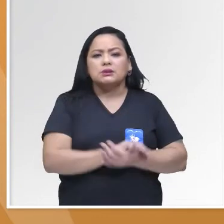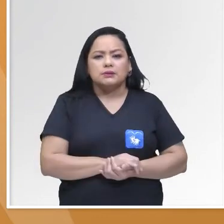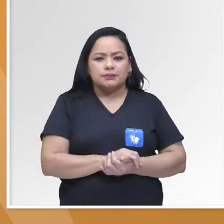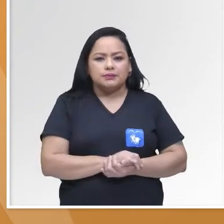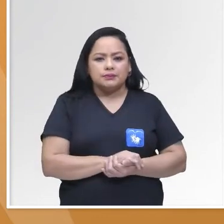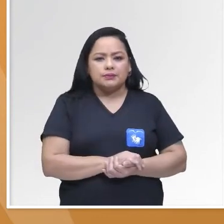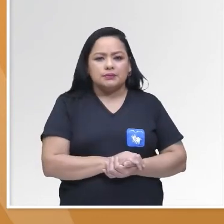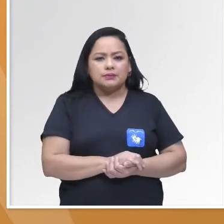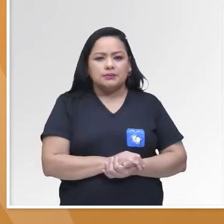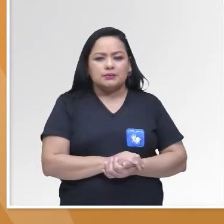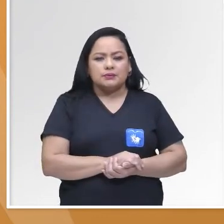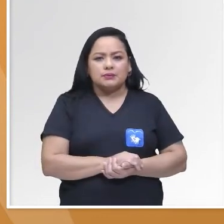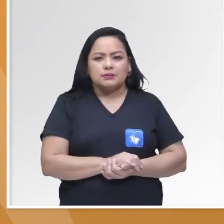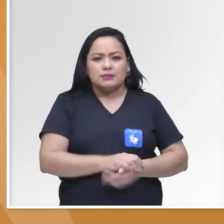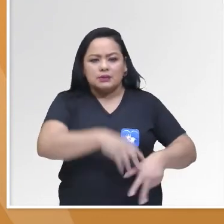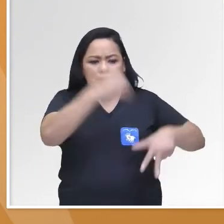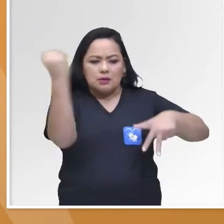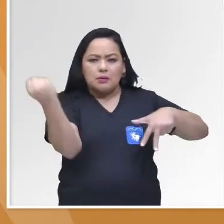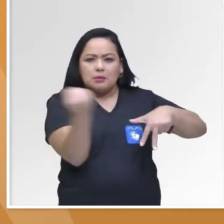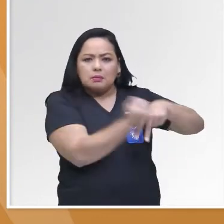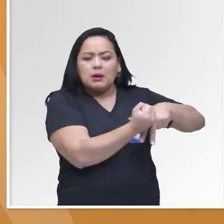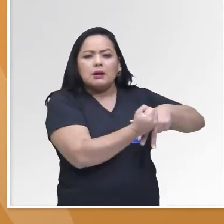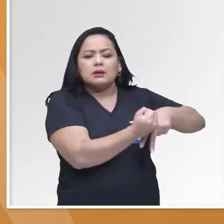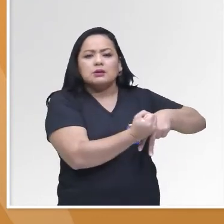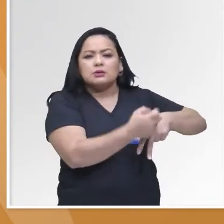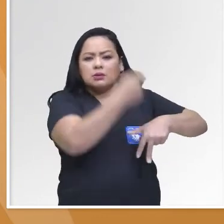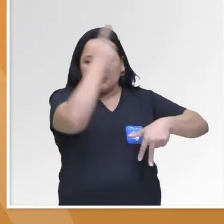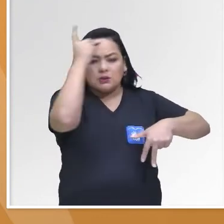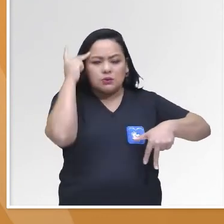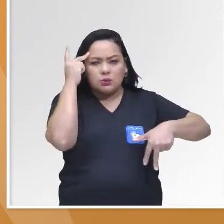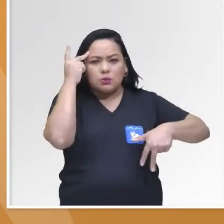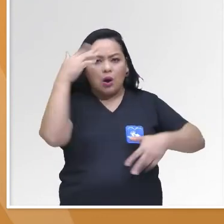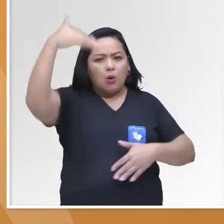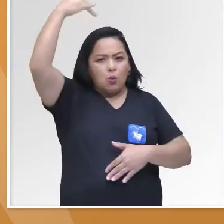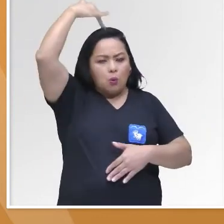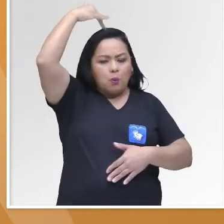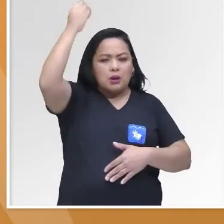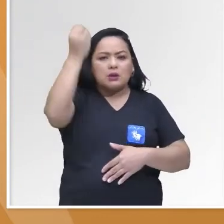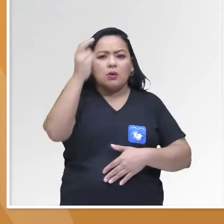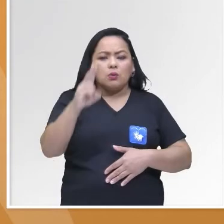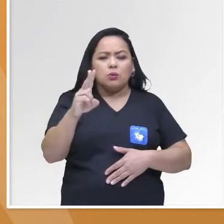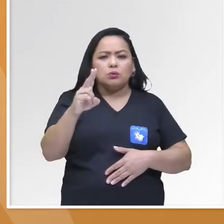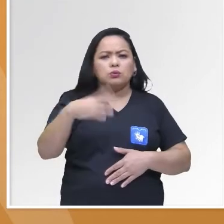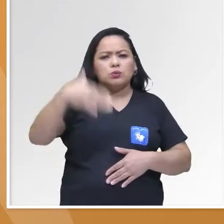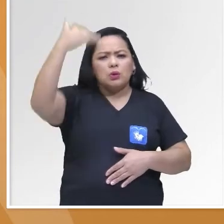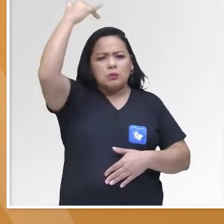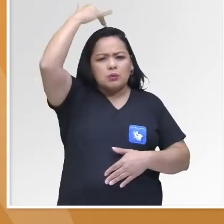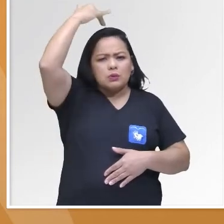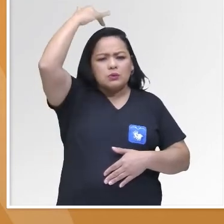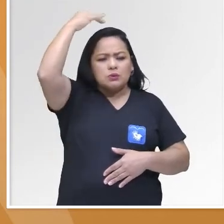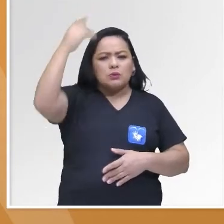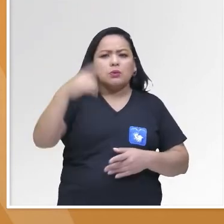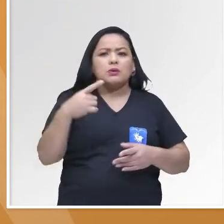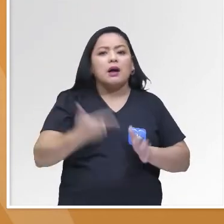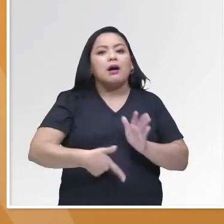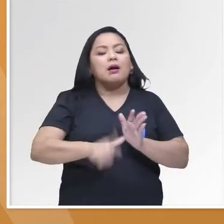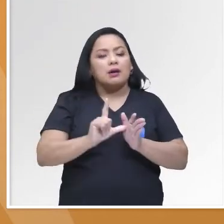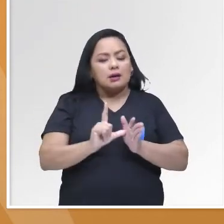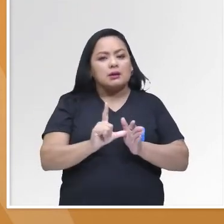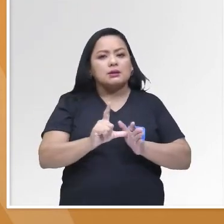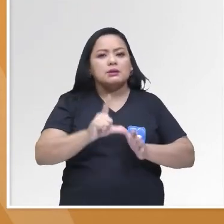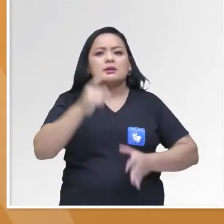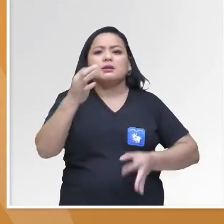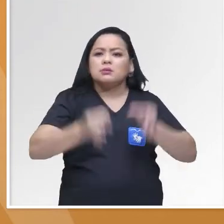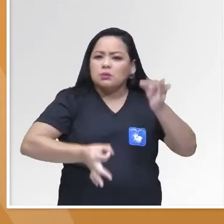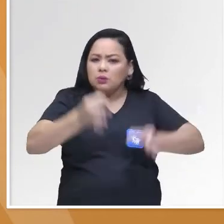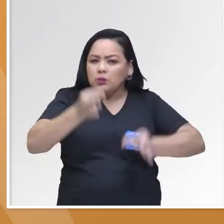o assassinato de um réu e até mesmo de um criminoso, sem que ele passe por um julgamento, que ele